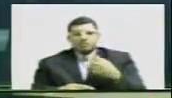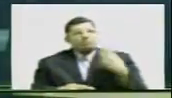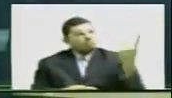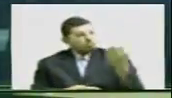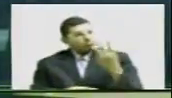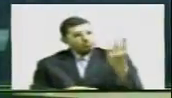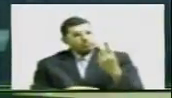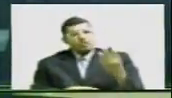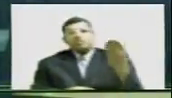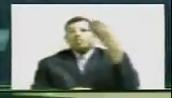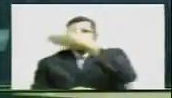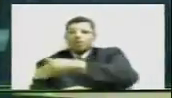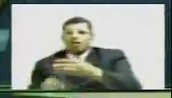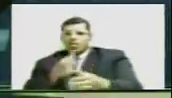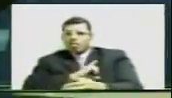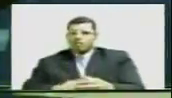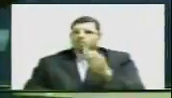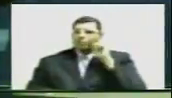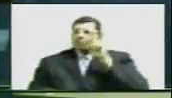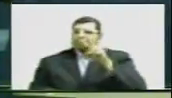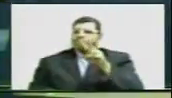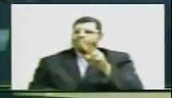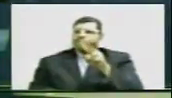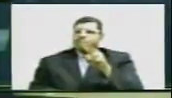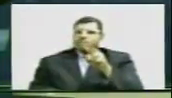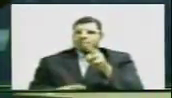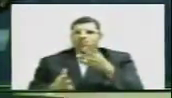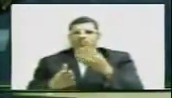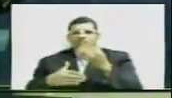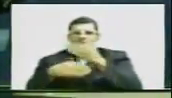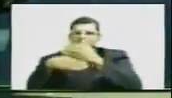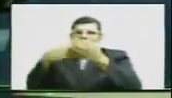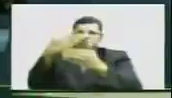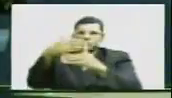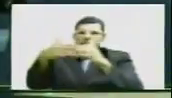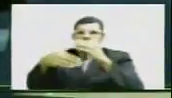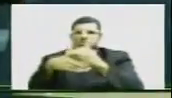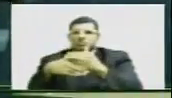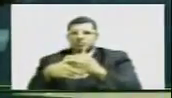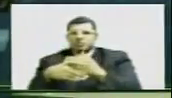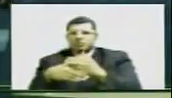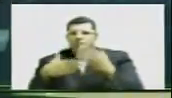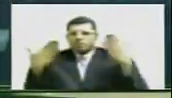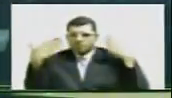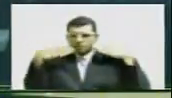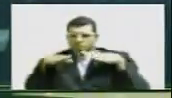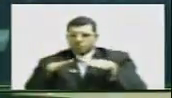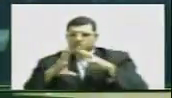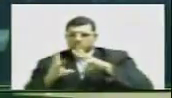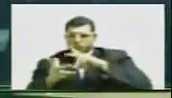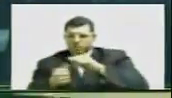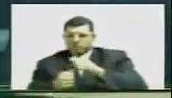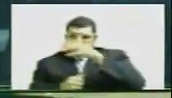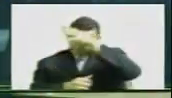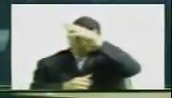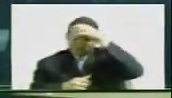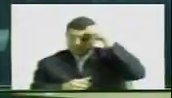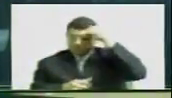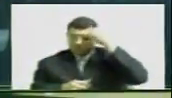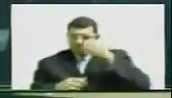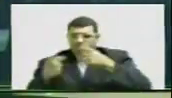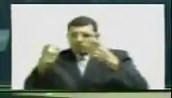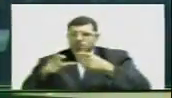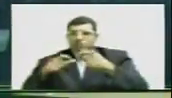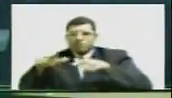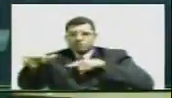Rota, e vimos que do ponto de vista estrutural, o Aeroporto Internacional de Manaus, o setor